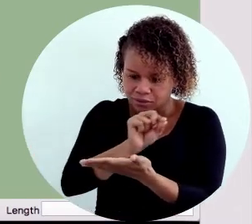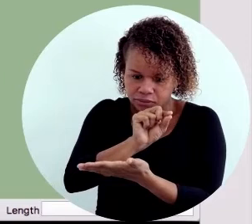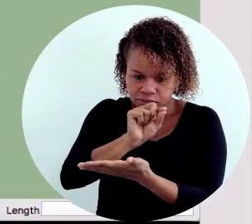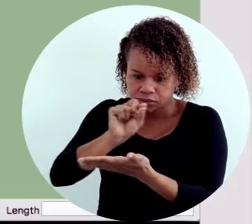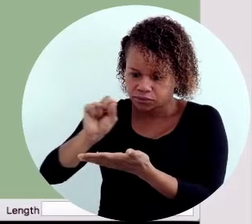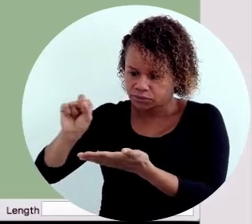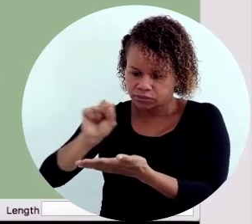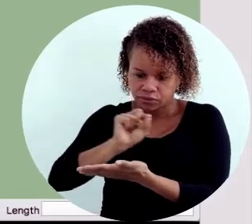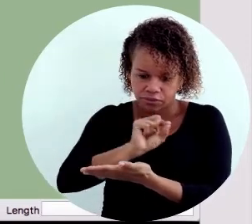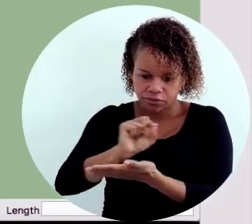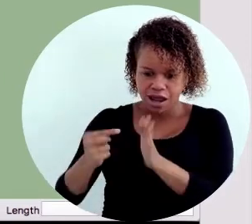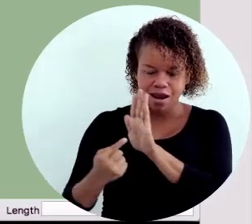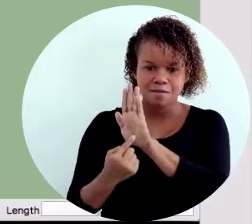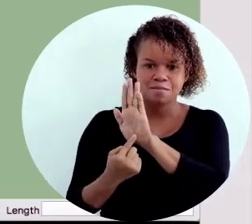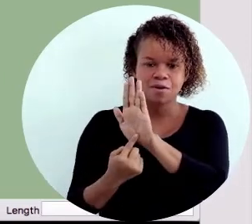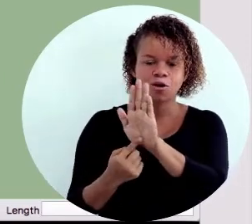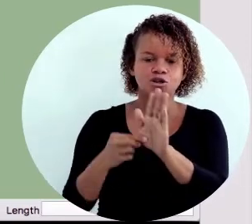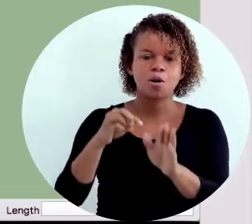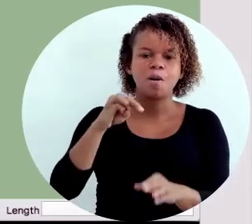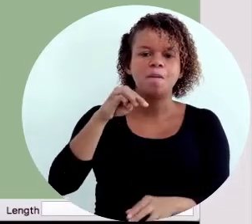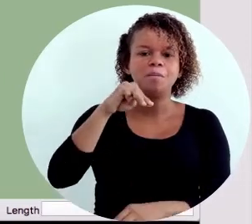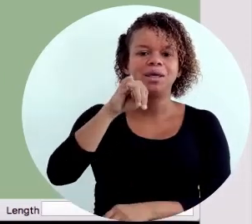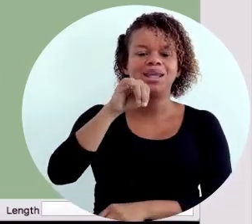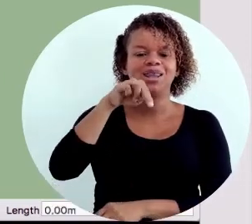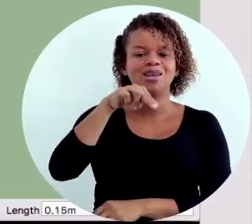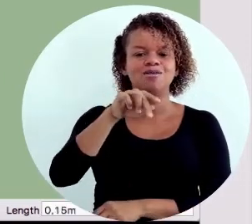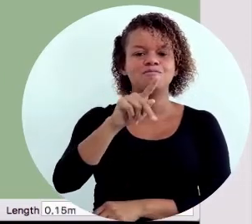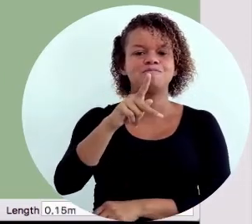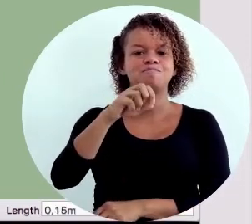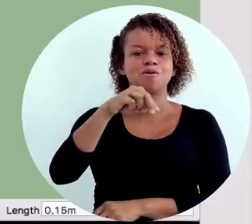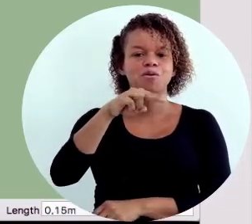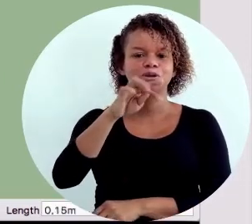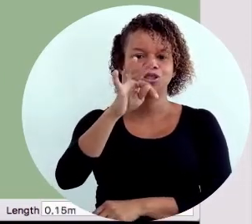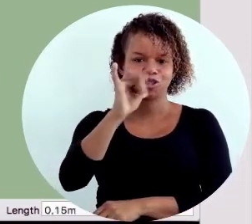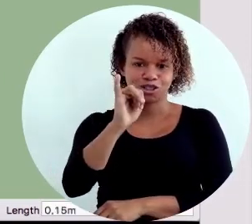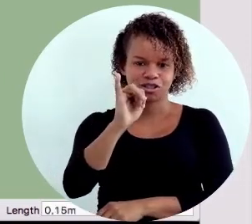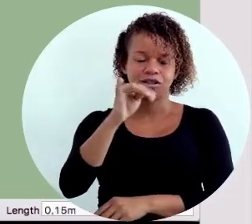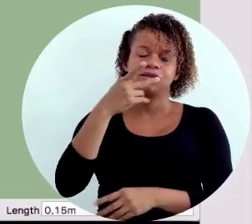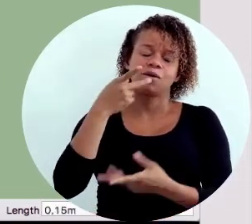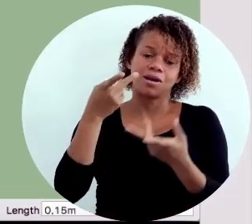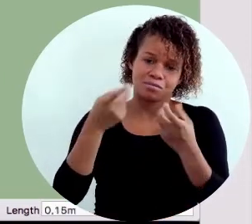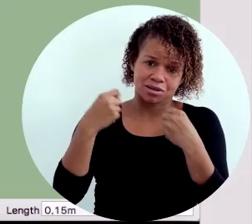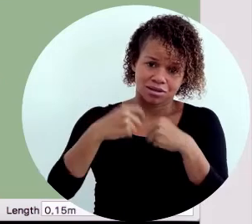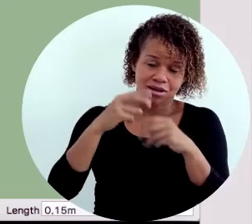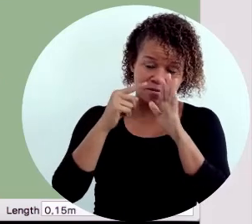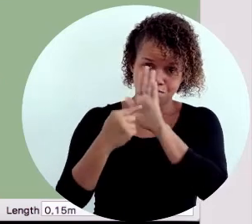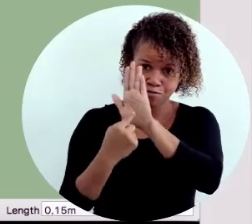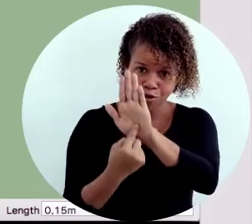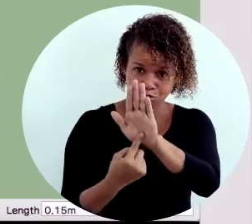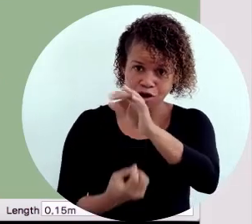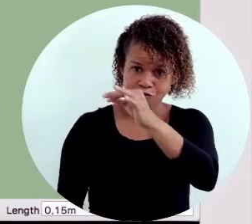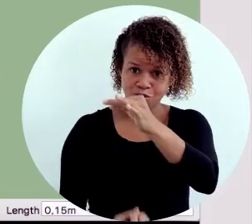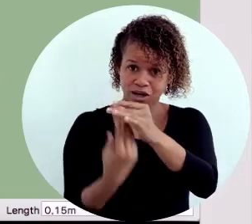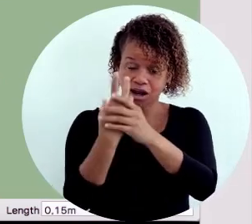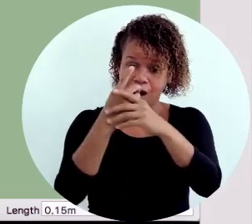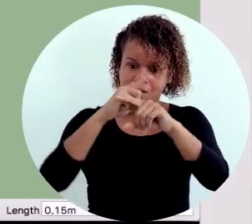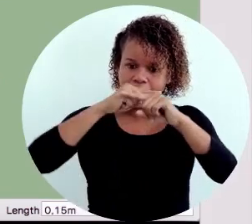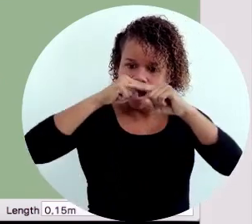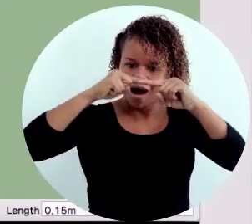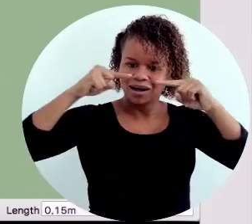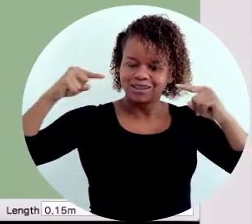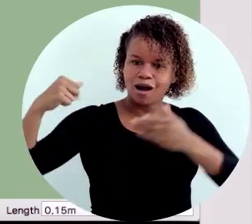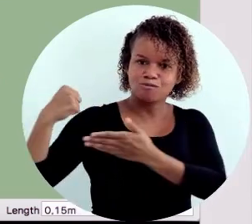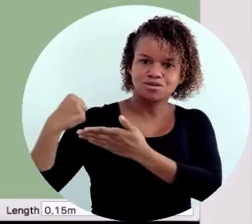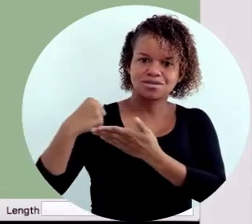sobre o segmento da linha, ele me mostra o midpoint, ou seja, o ponto médio dessa linha. E vou criar uma